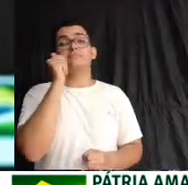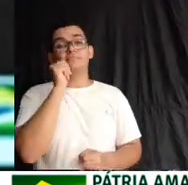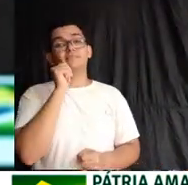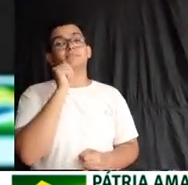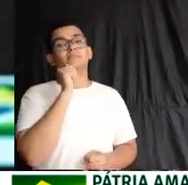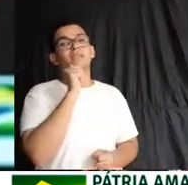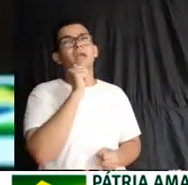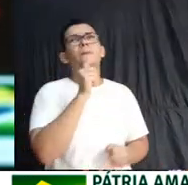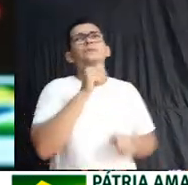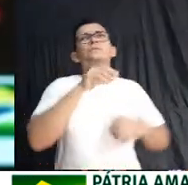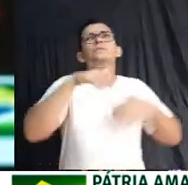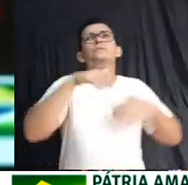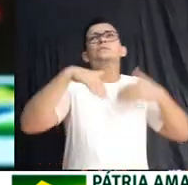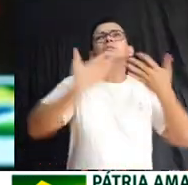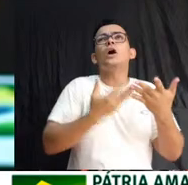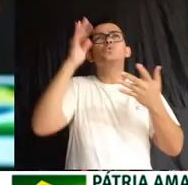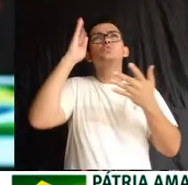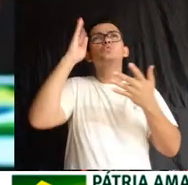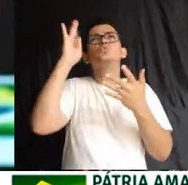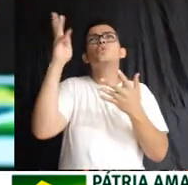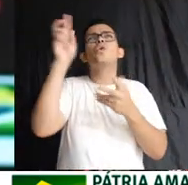O sonho você vê